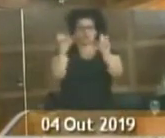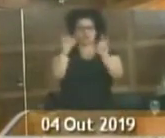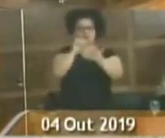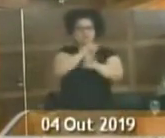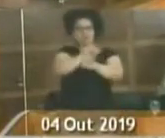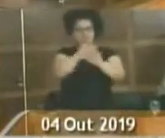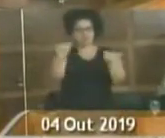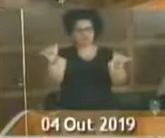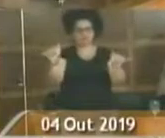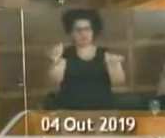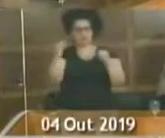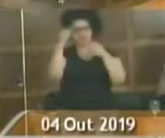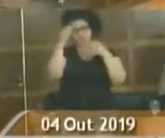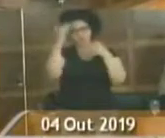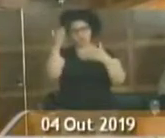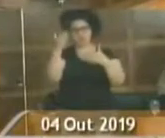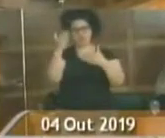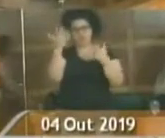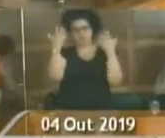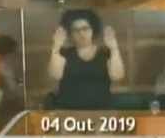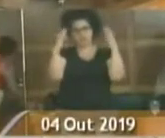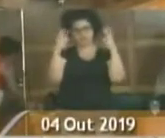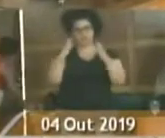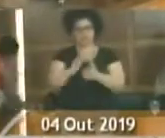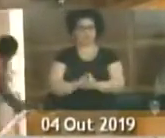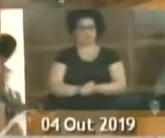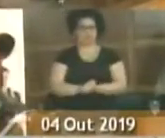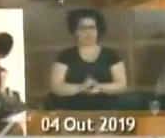muito bacana, gente. Parabéns a vocês.